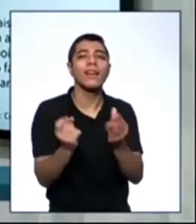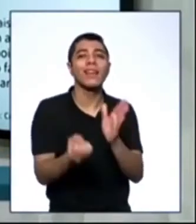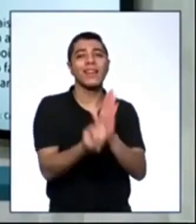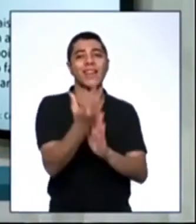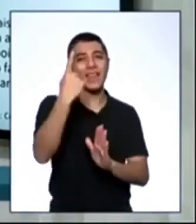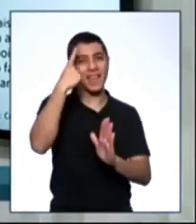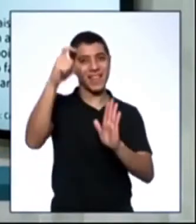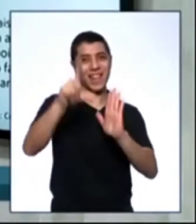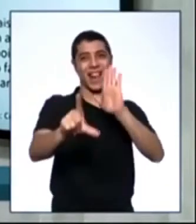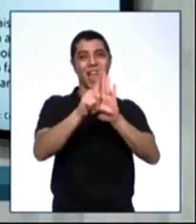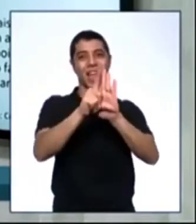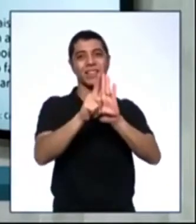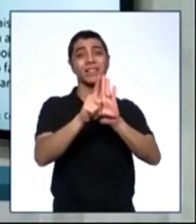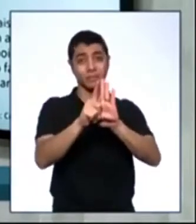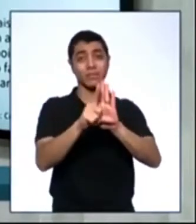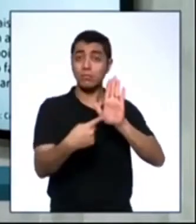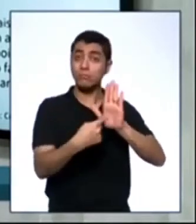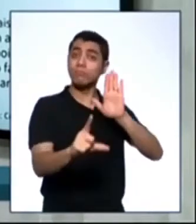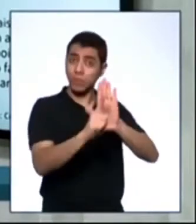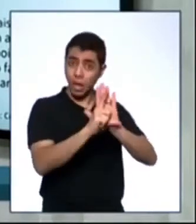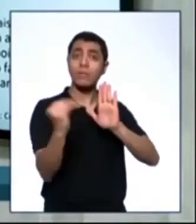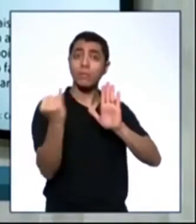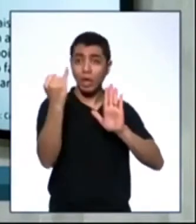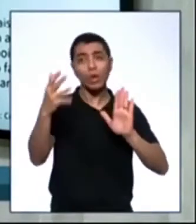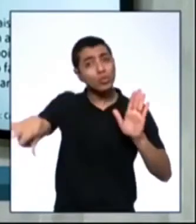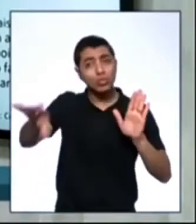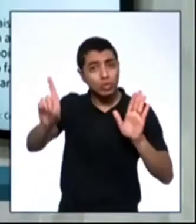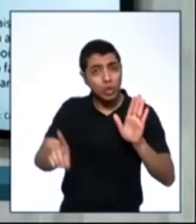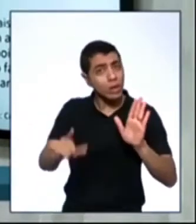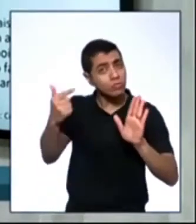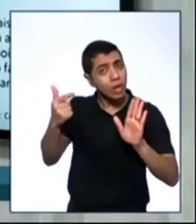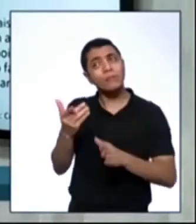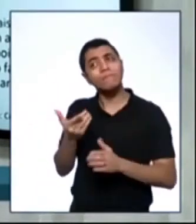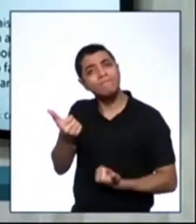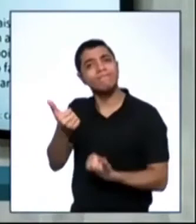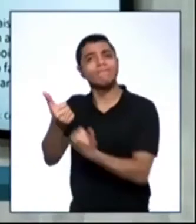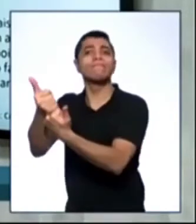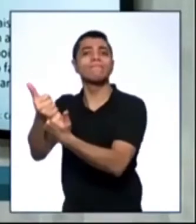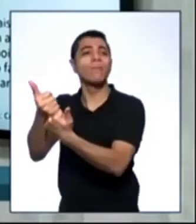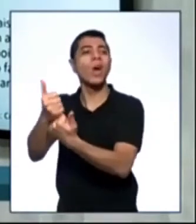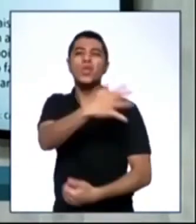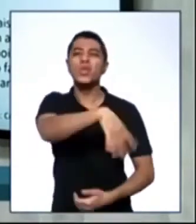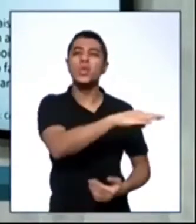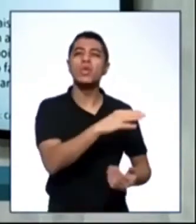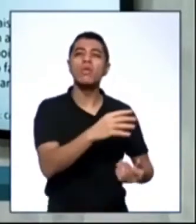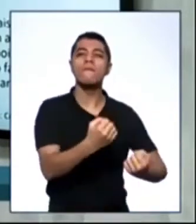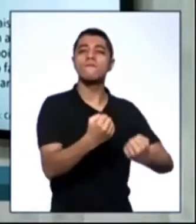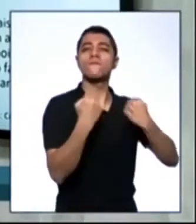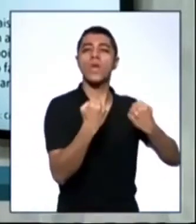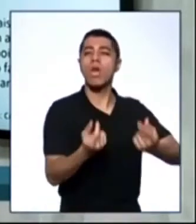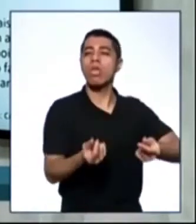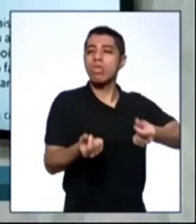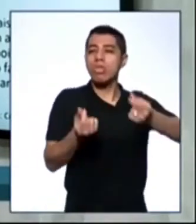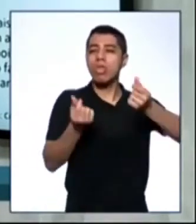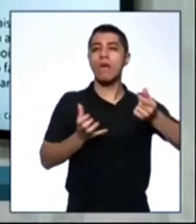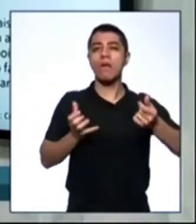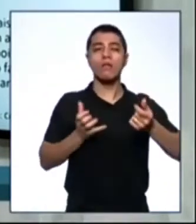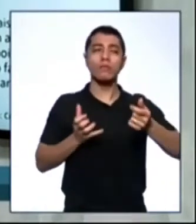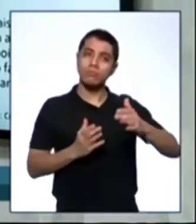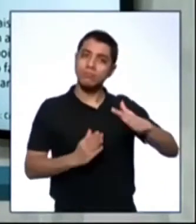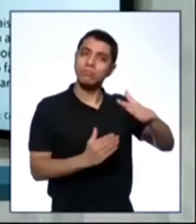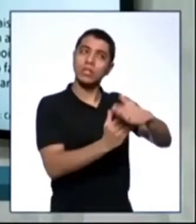pouco a ganância e a evolução dos poderosos. Então é um texto falando como que criar leis escritas é